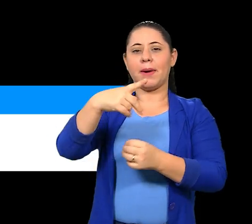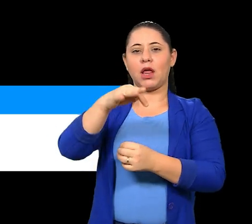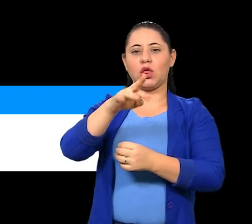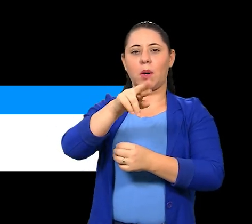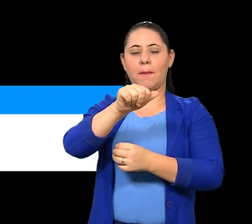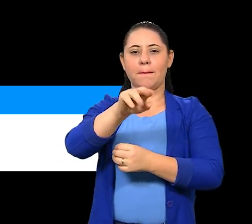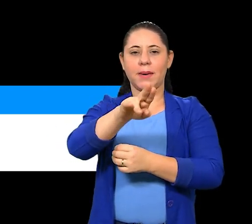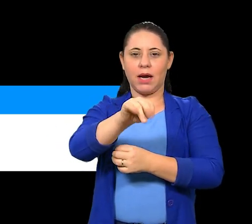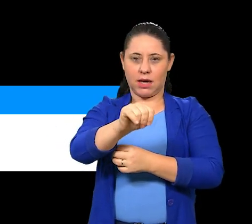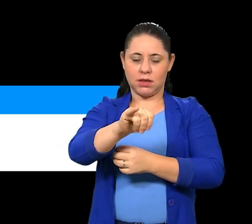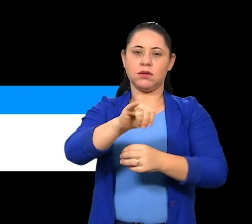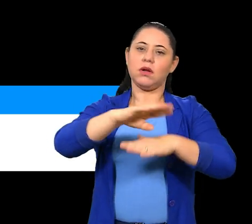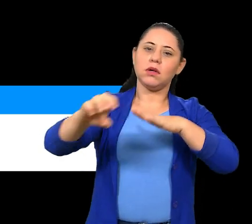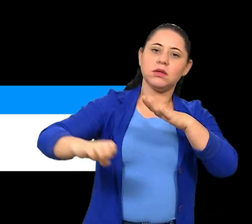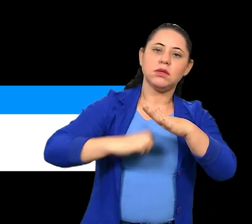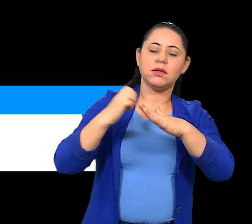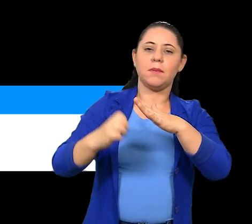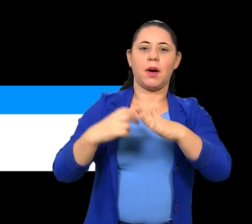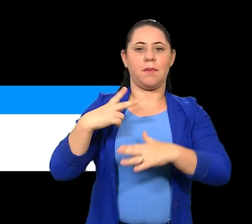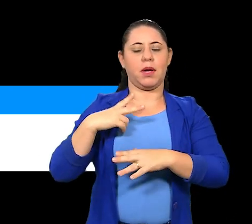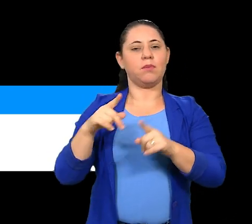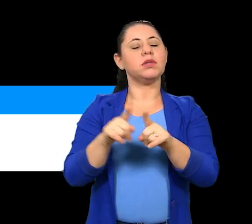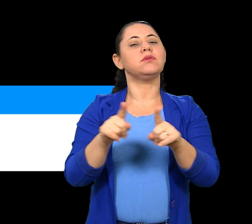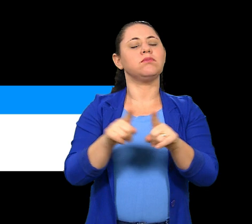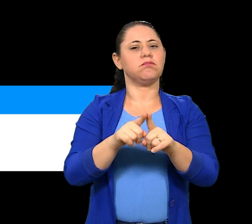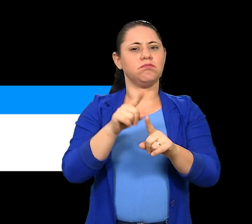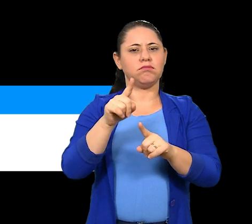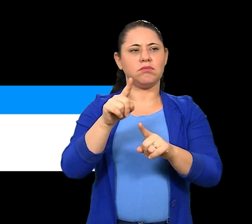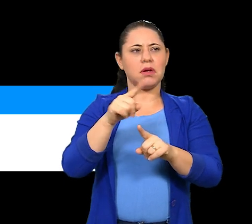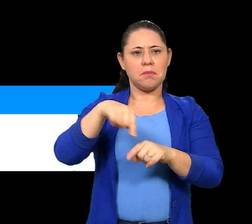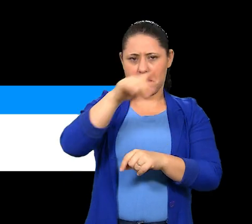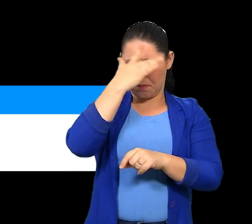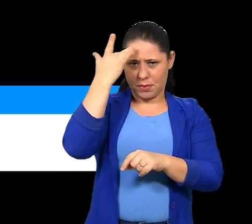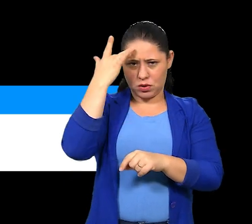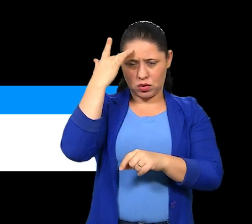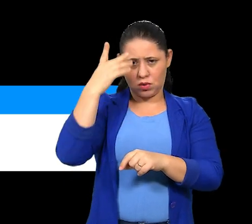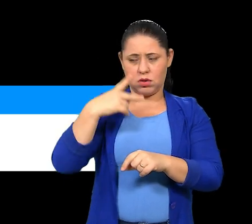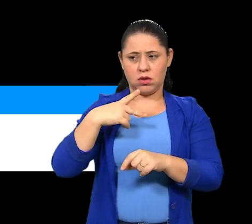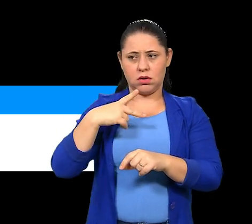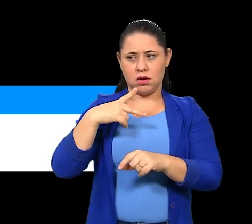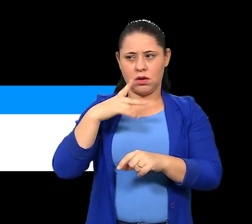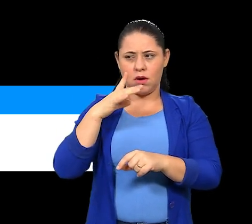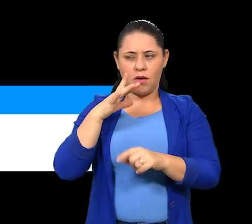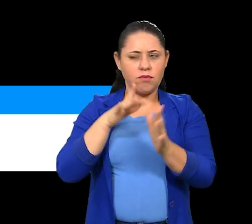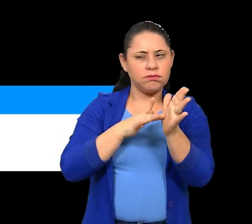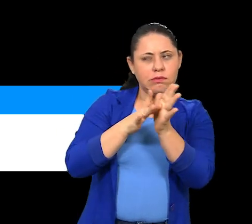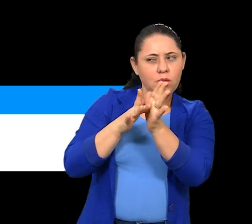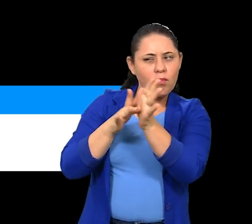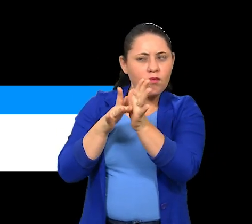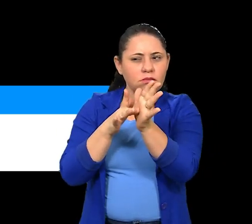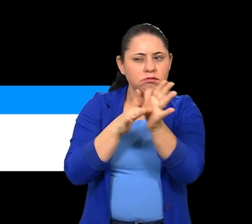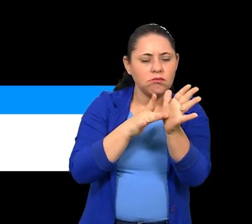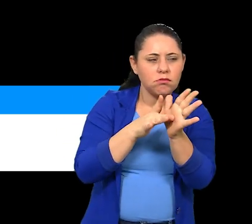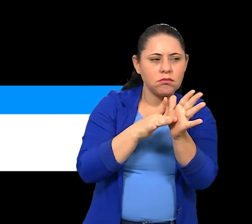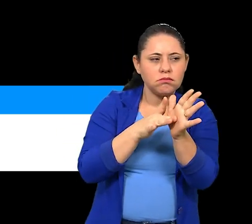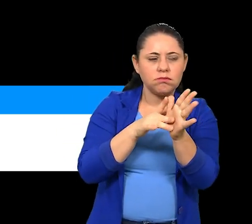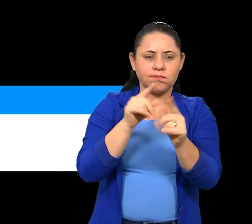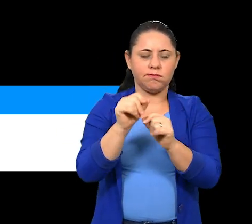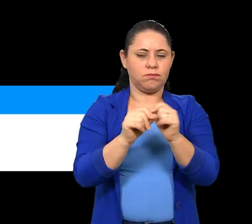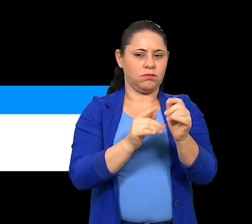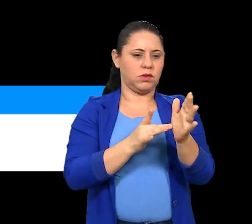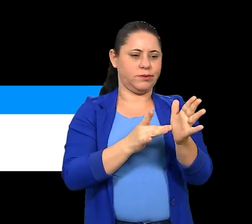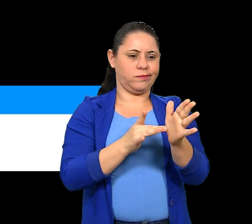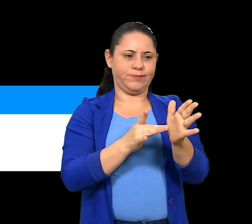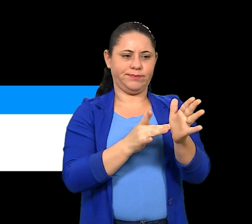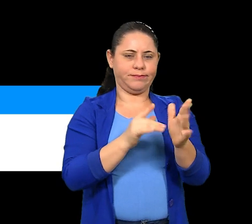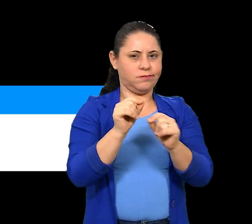pelo partido dos trabalhadores da Petrobras das estatais Esse é o valor da causa e as pessoas que